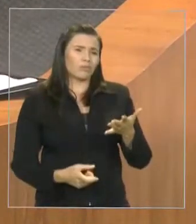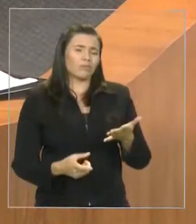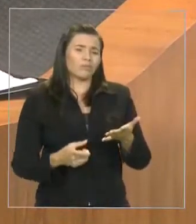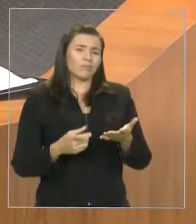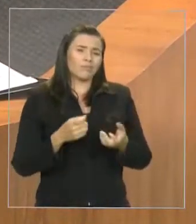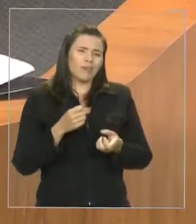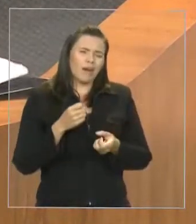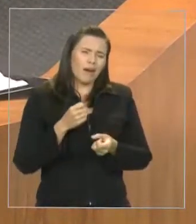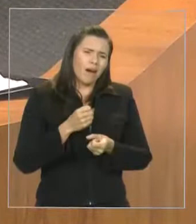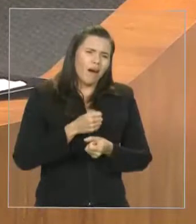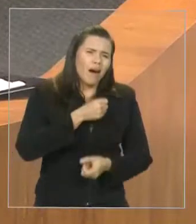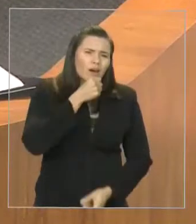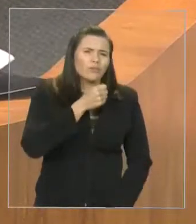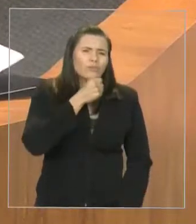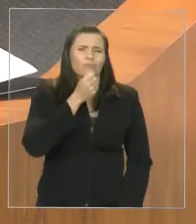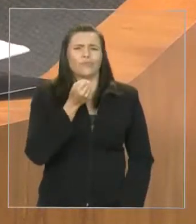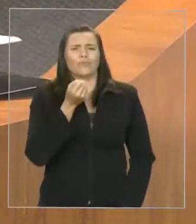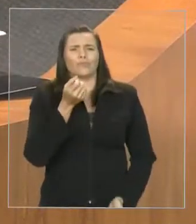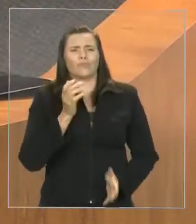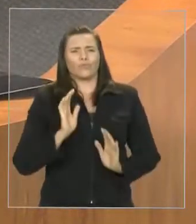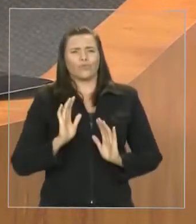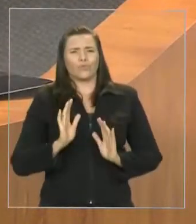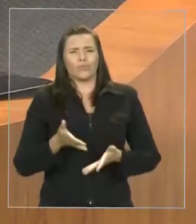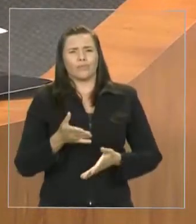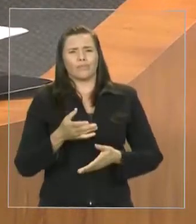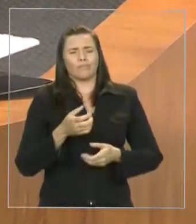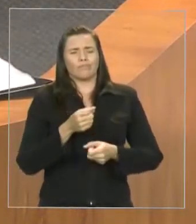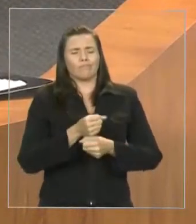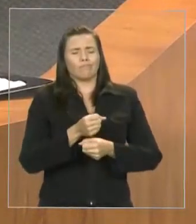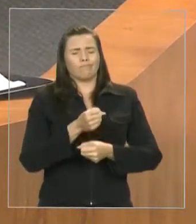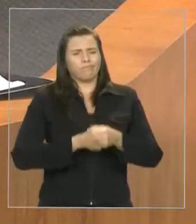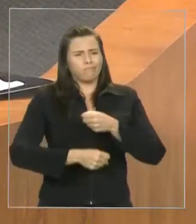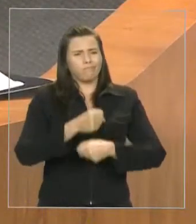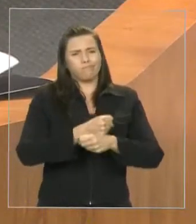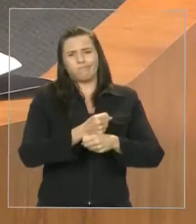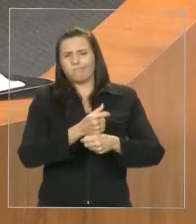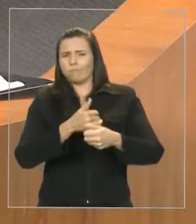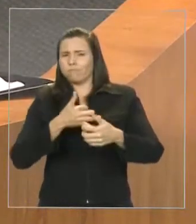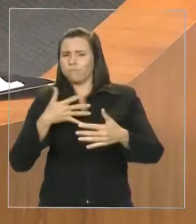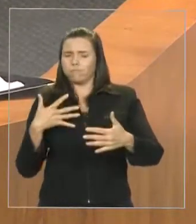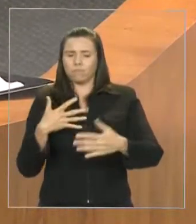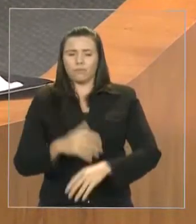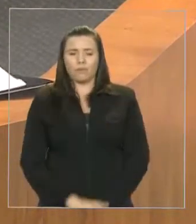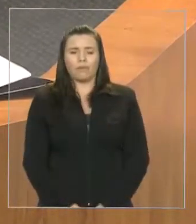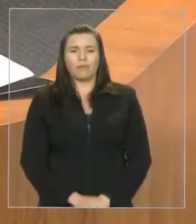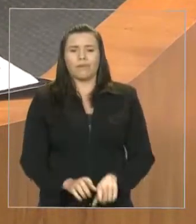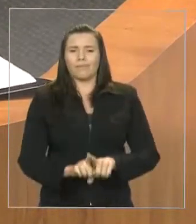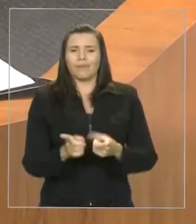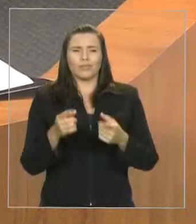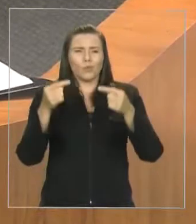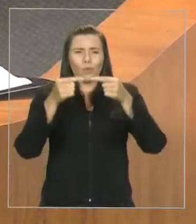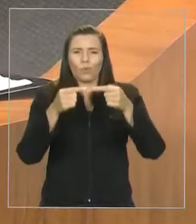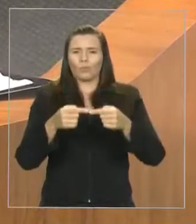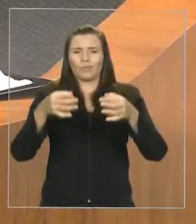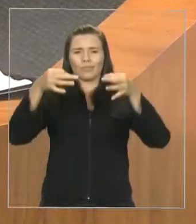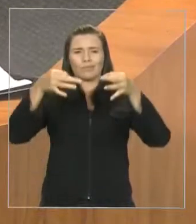como o sol que todos os dias nasce e com a mesma certeza vai se pôr ao final do